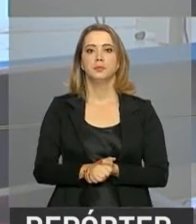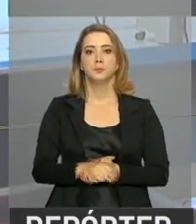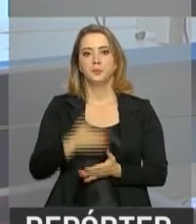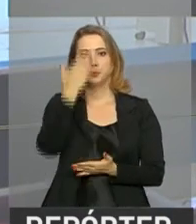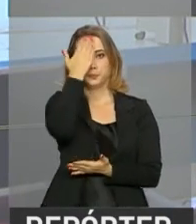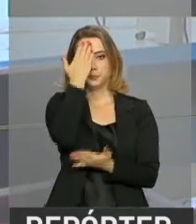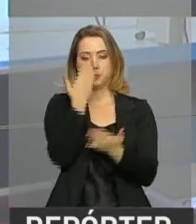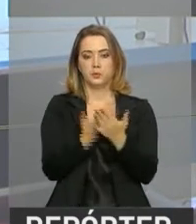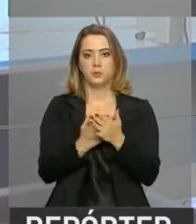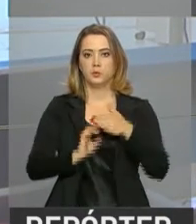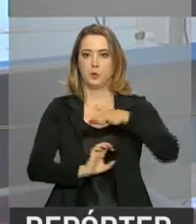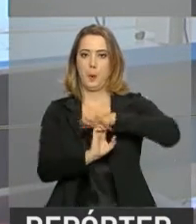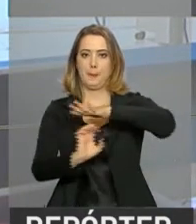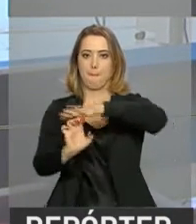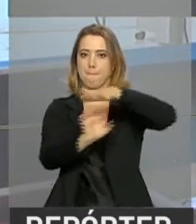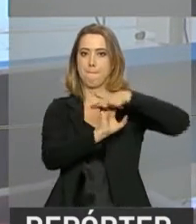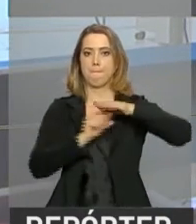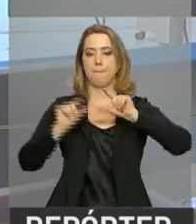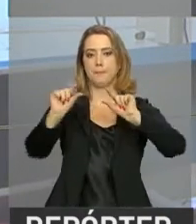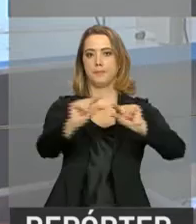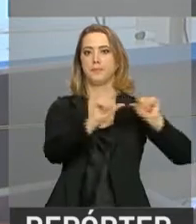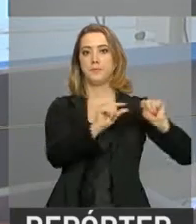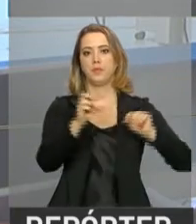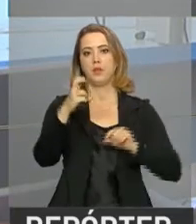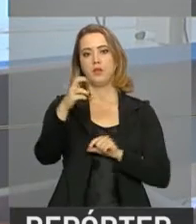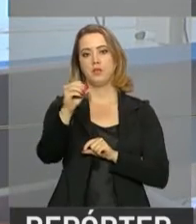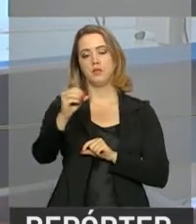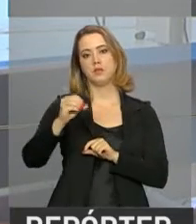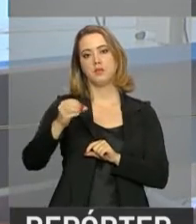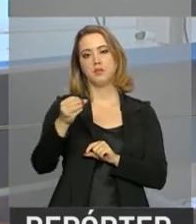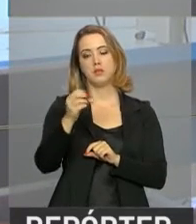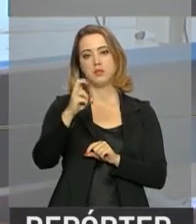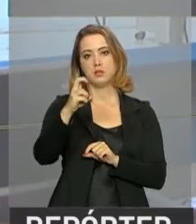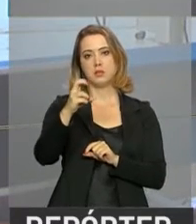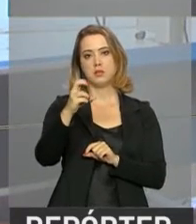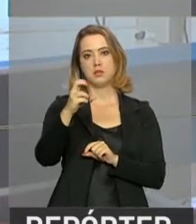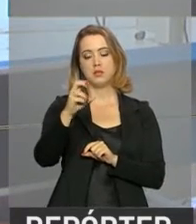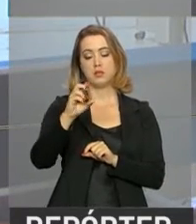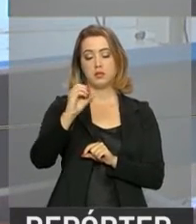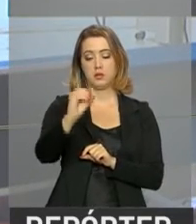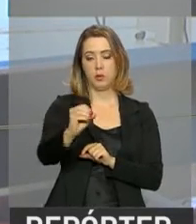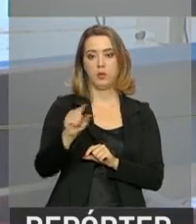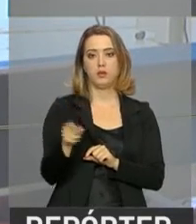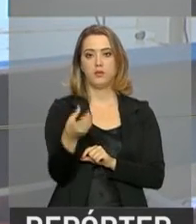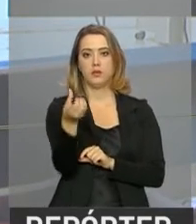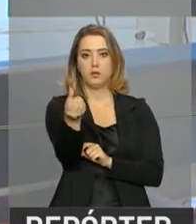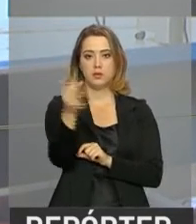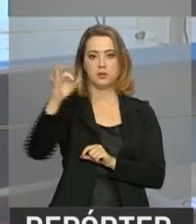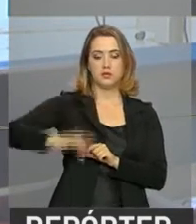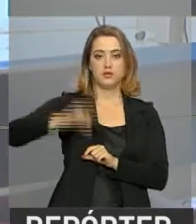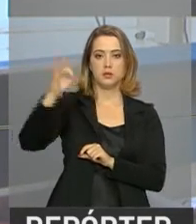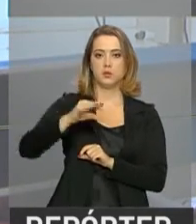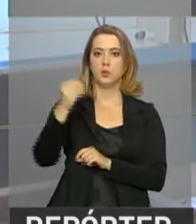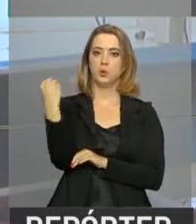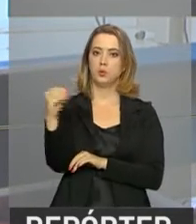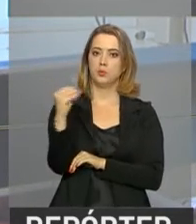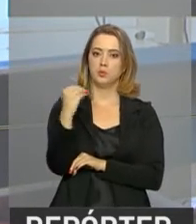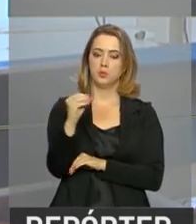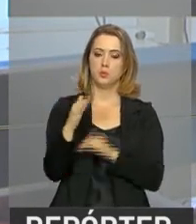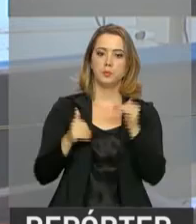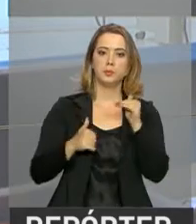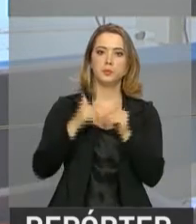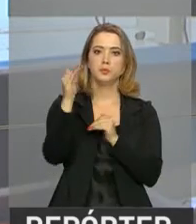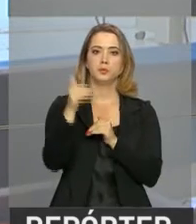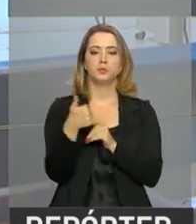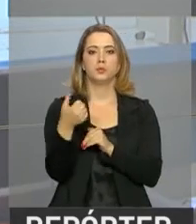da micro e pequena empresa atingiu 50,6 pontos em outubro o maior nível em 18 meses os dados fazem parte de um